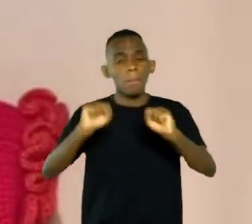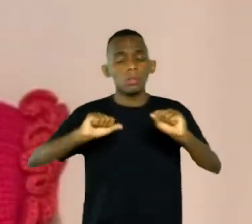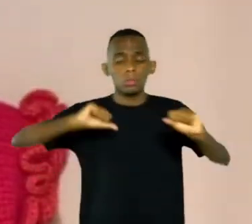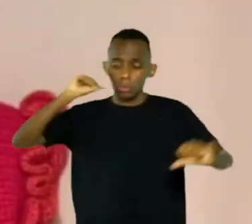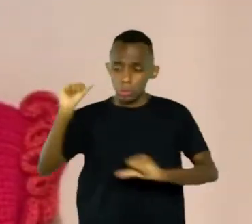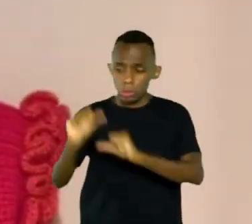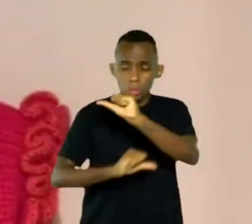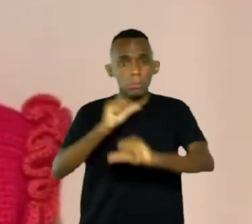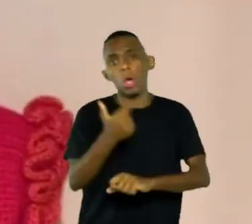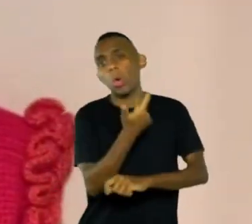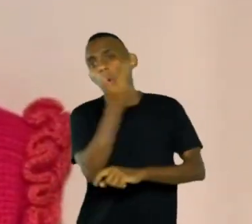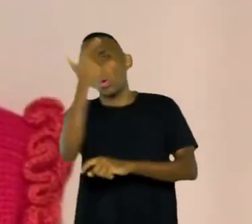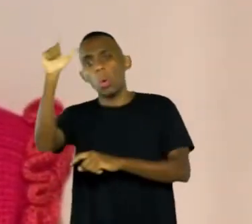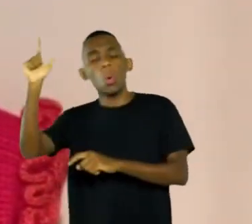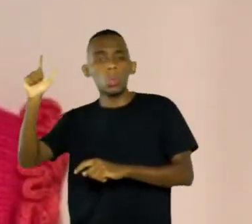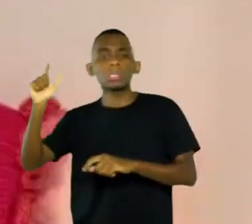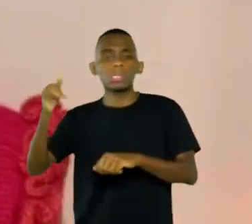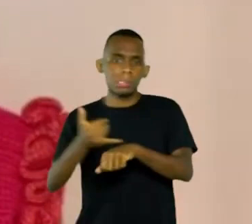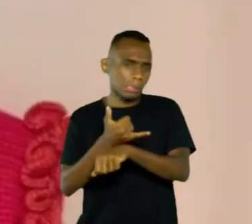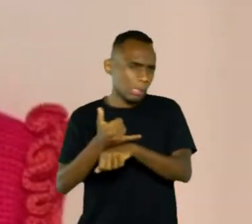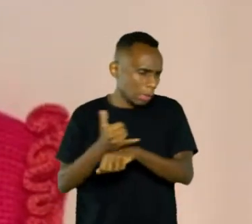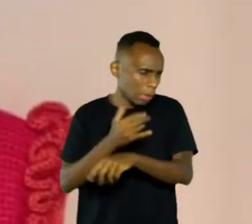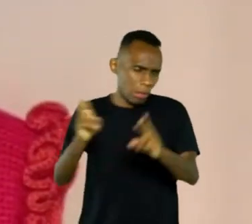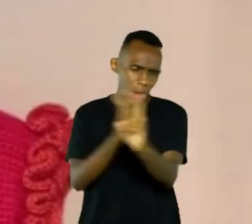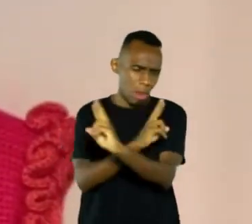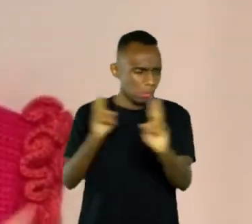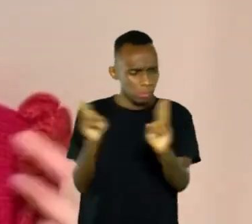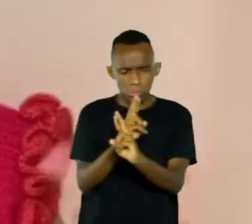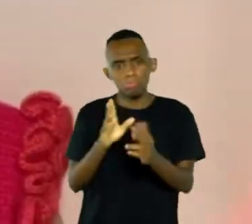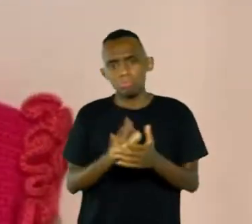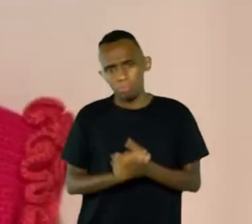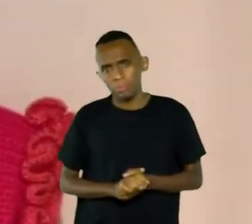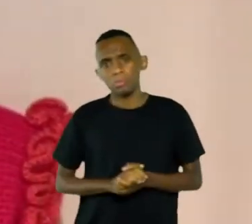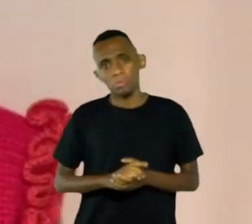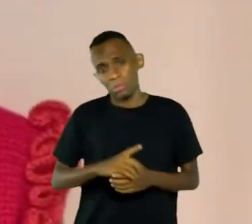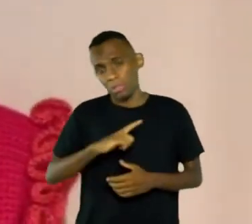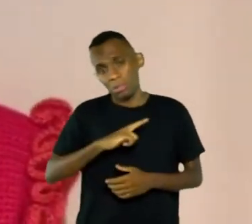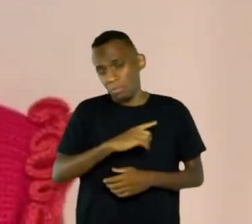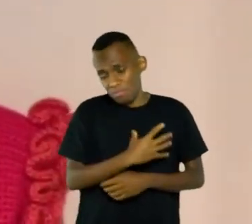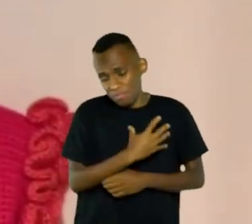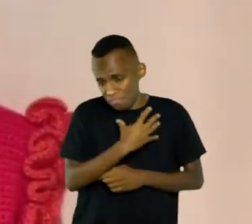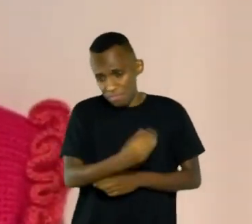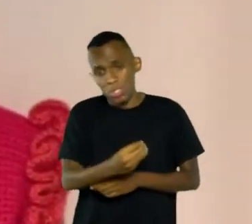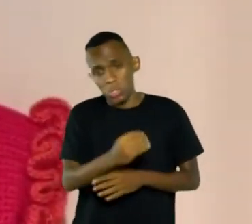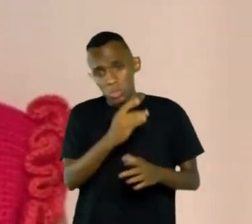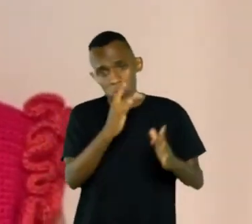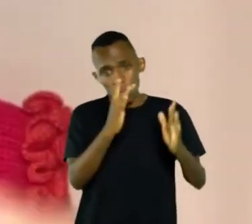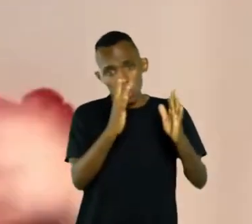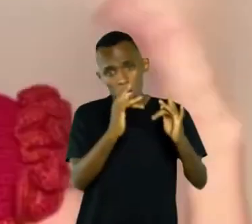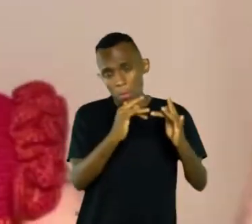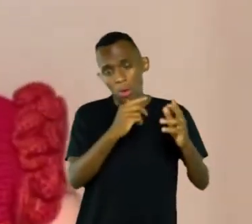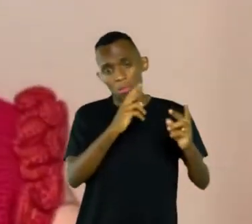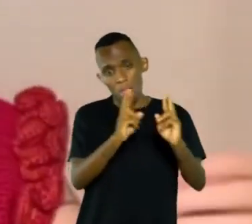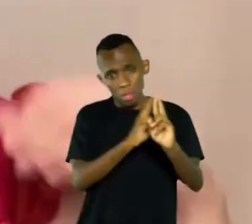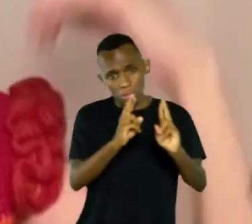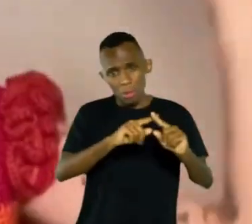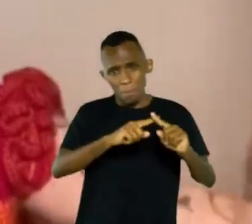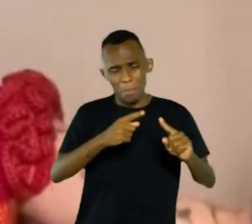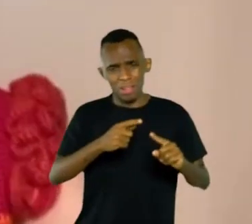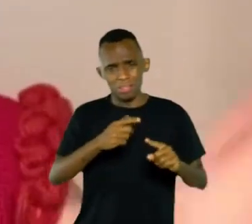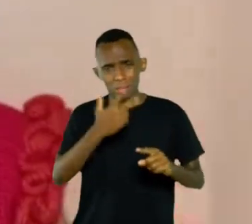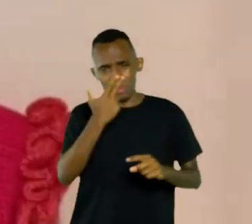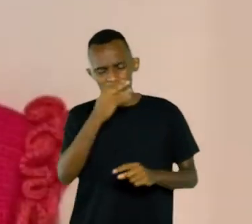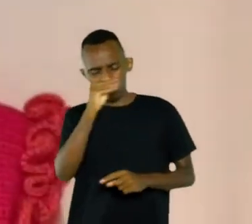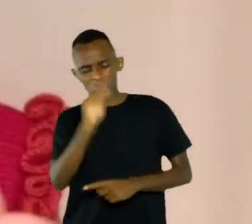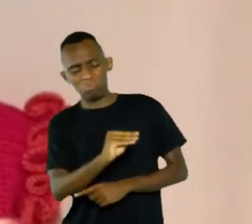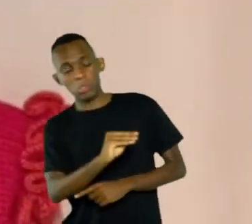outras relações depois, né? E muitas vezes isso tem filhos como frutos, e você não precisa desmerecer o outro, destruir